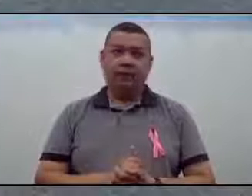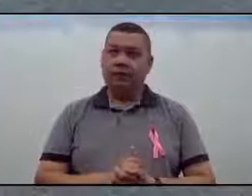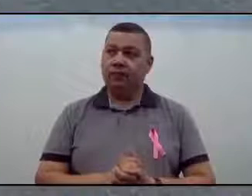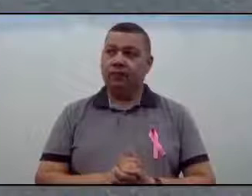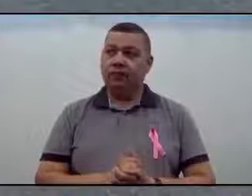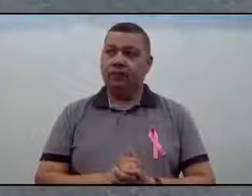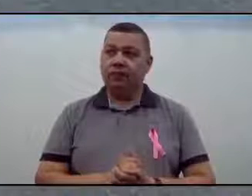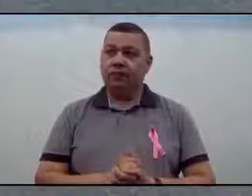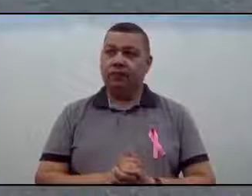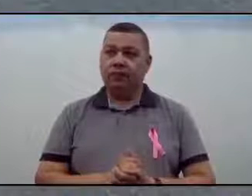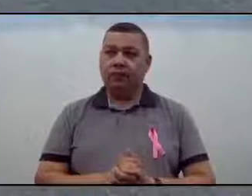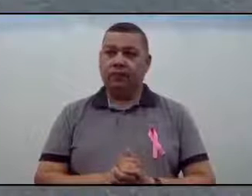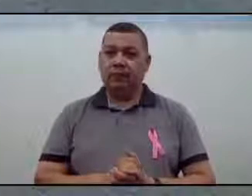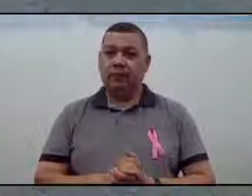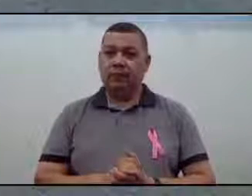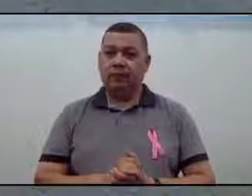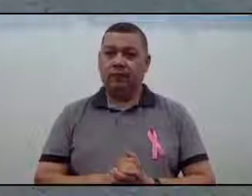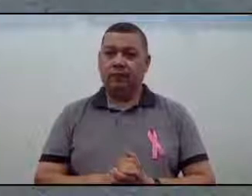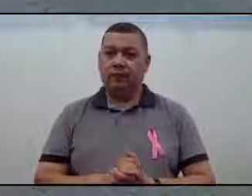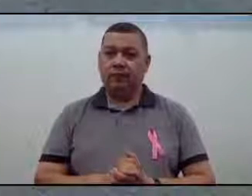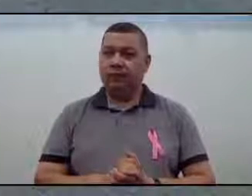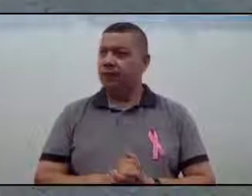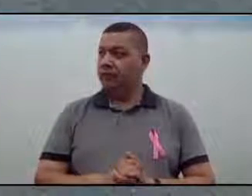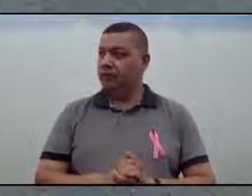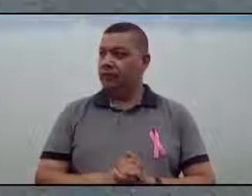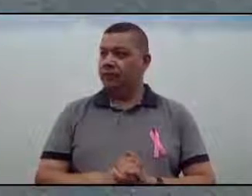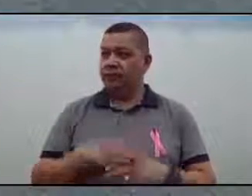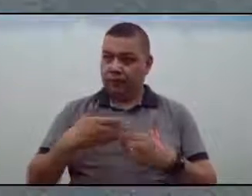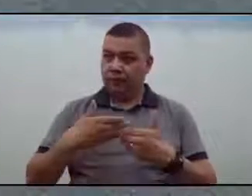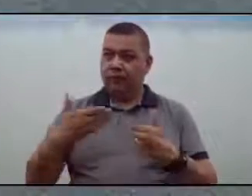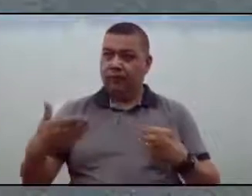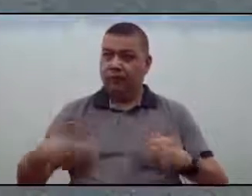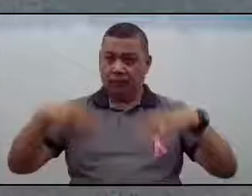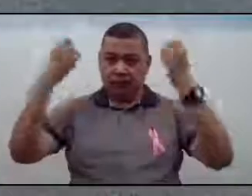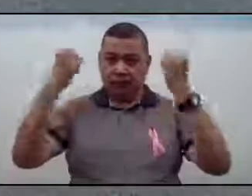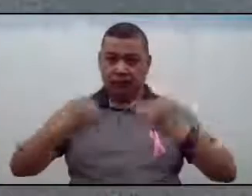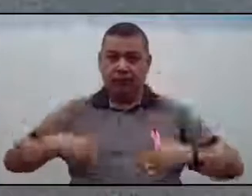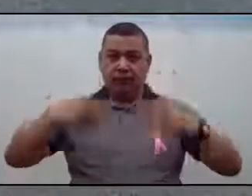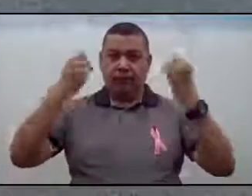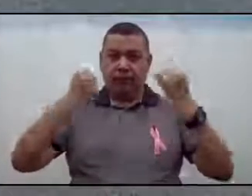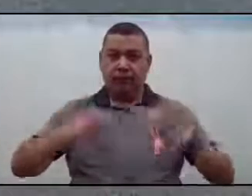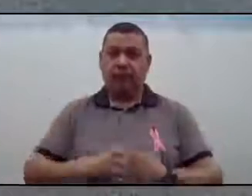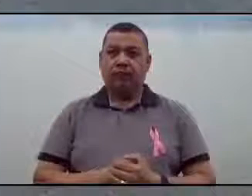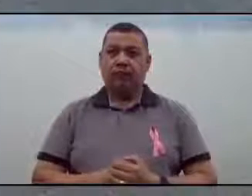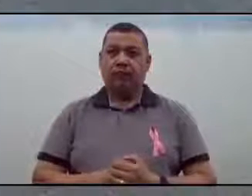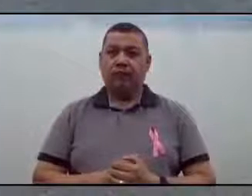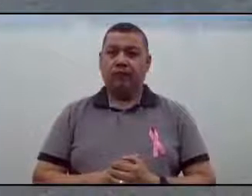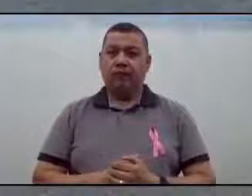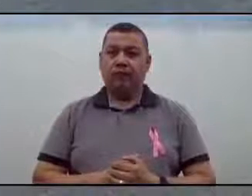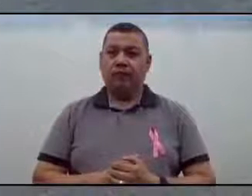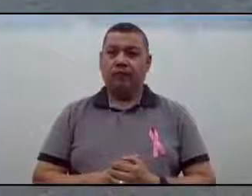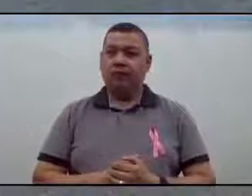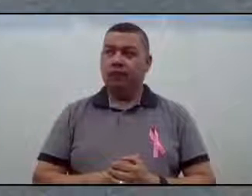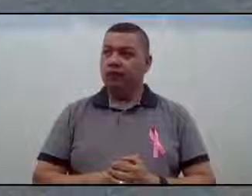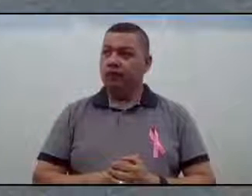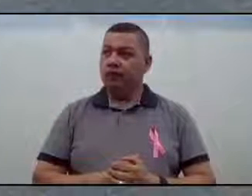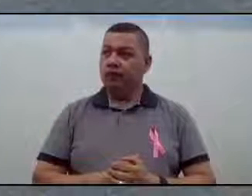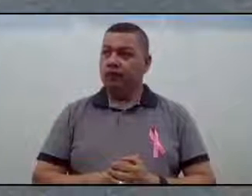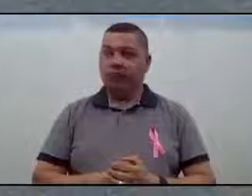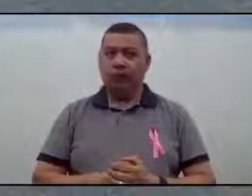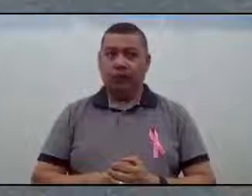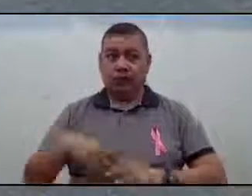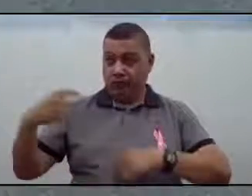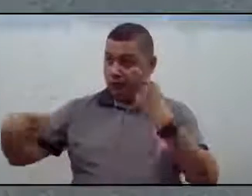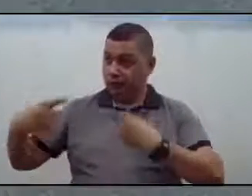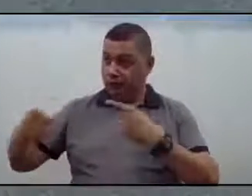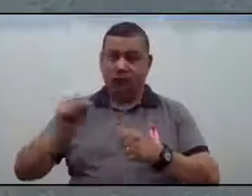E só aqui para continuar a fala, dizendo aqui que realmente política se faz com